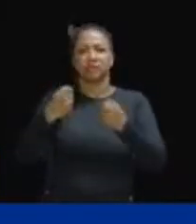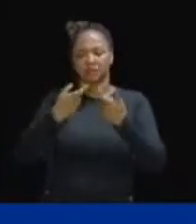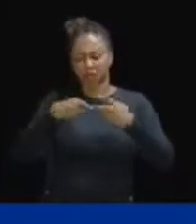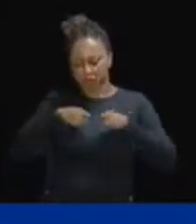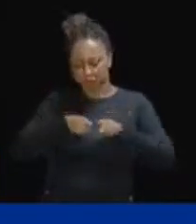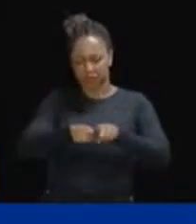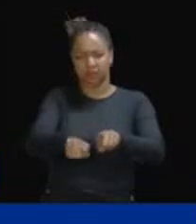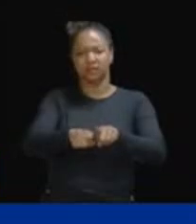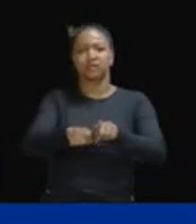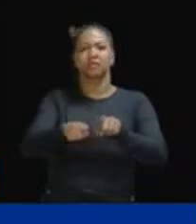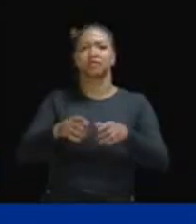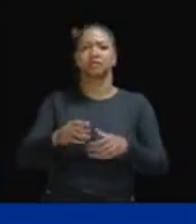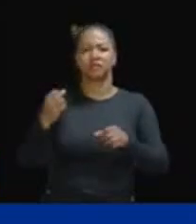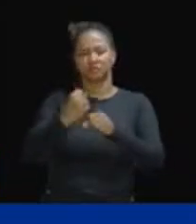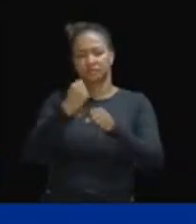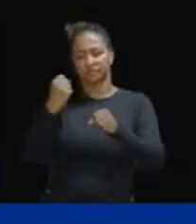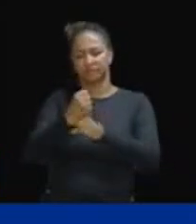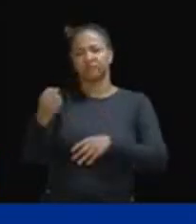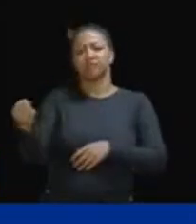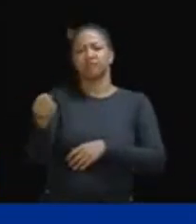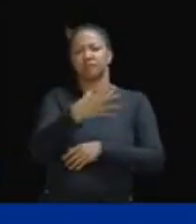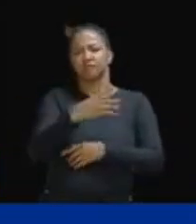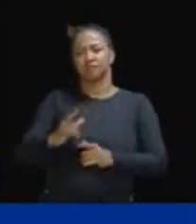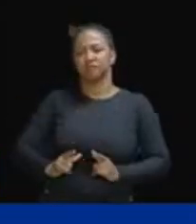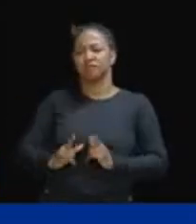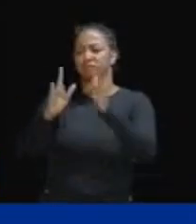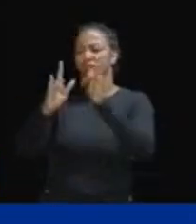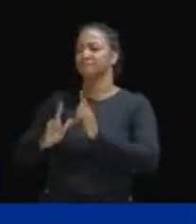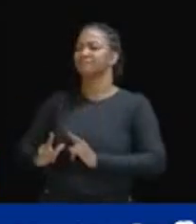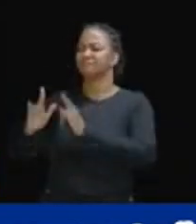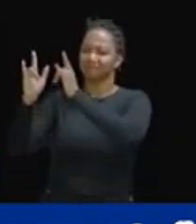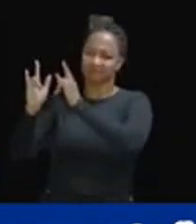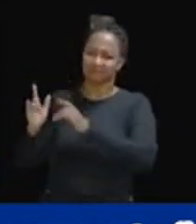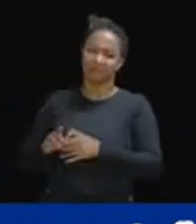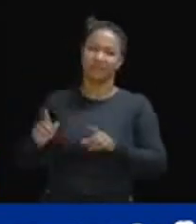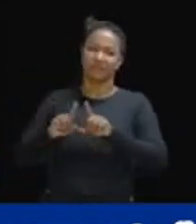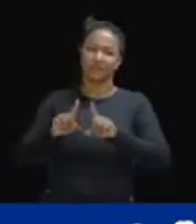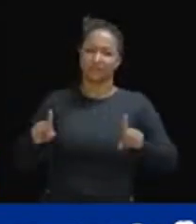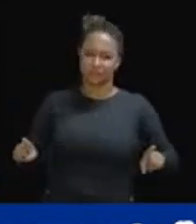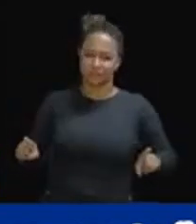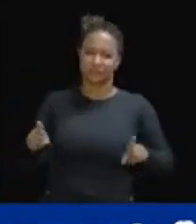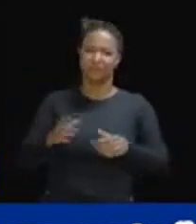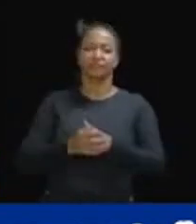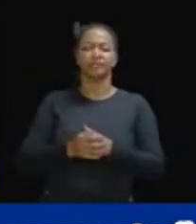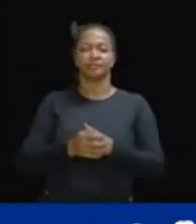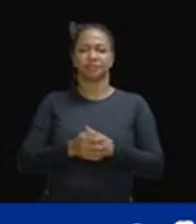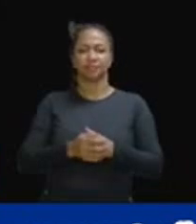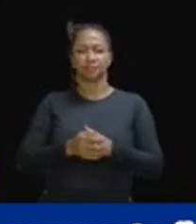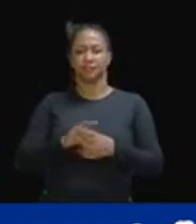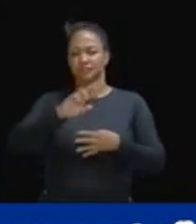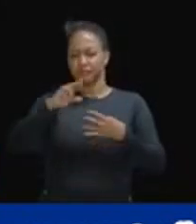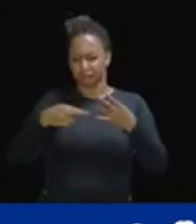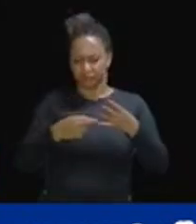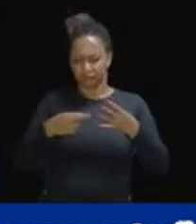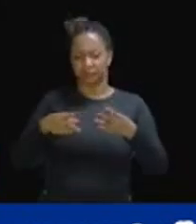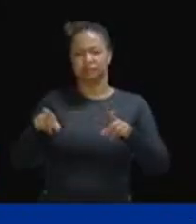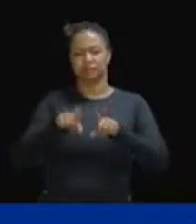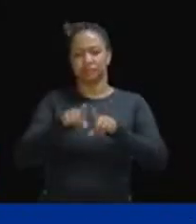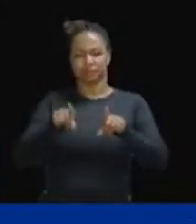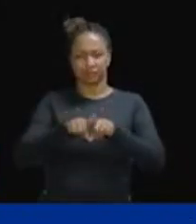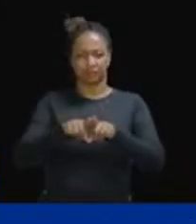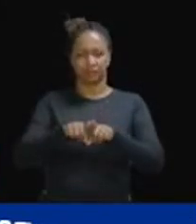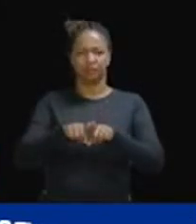parcerias para a construção de novos habitacionais. Mas, por vezes, o recorrente, inclusive em recurso e também na sua